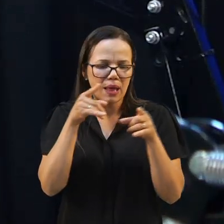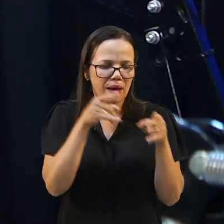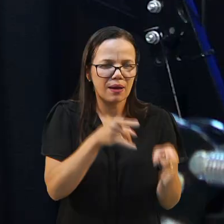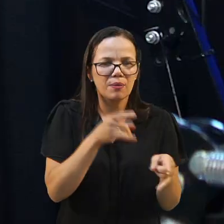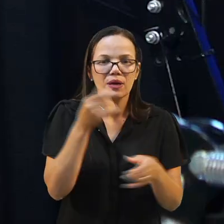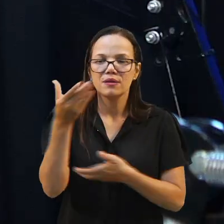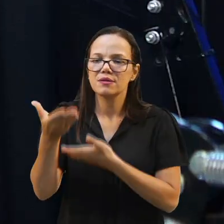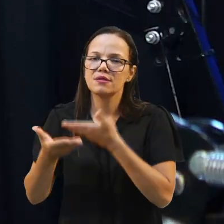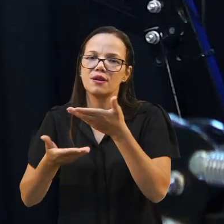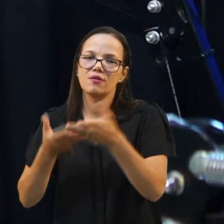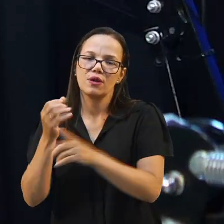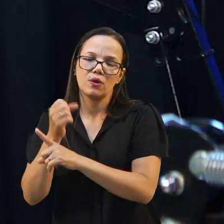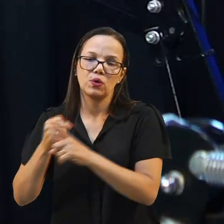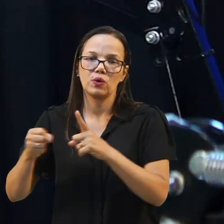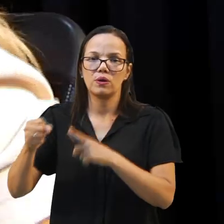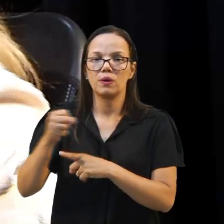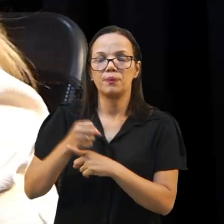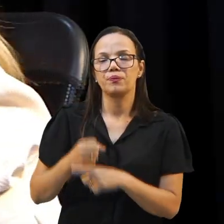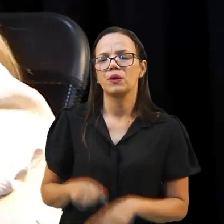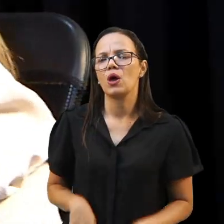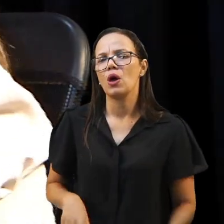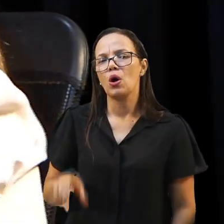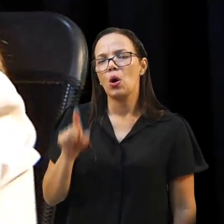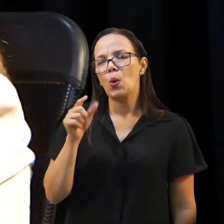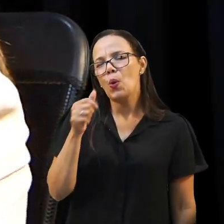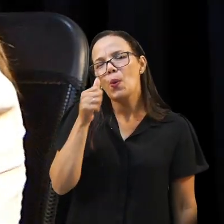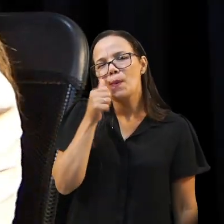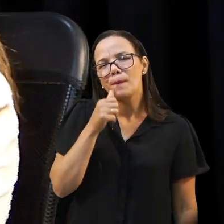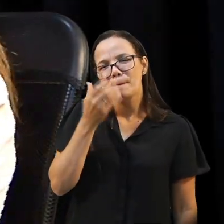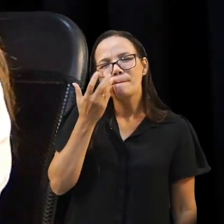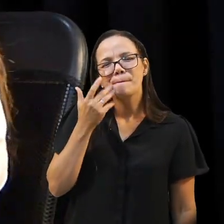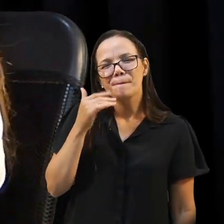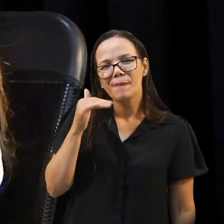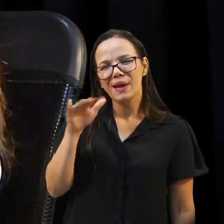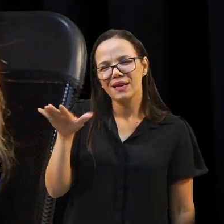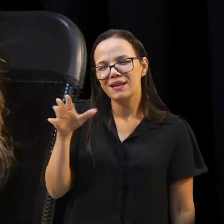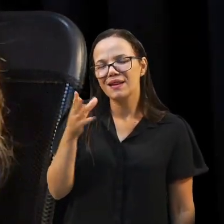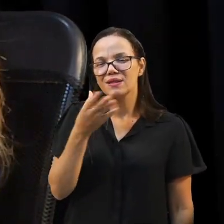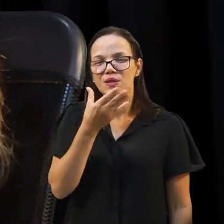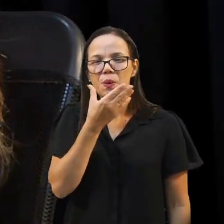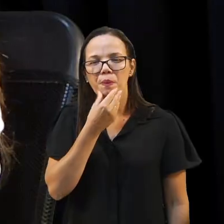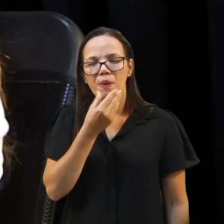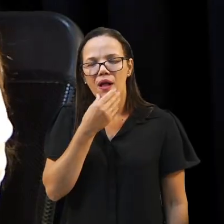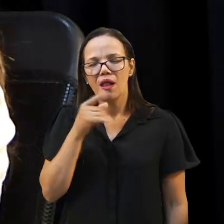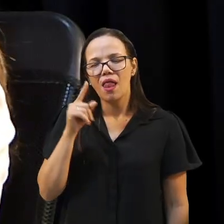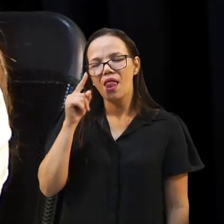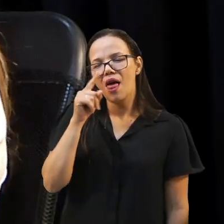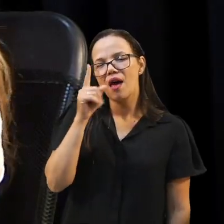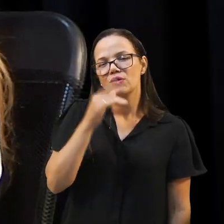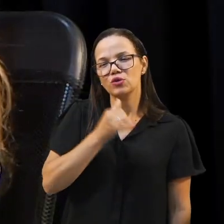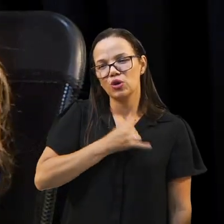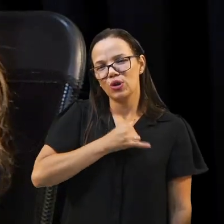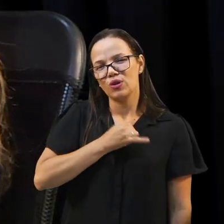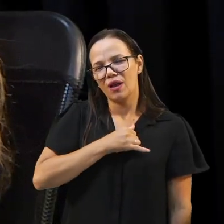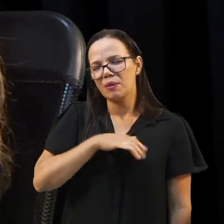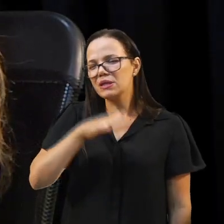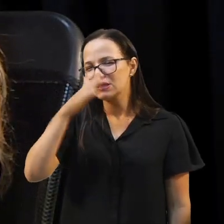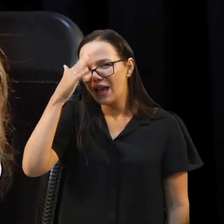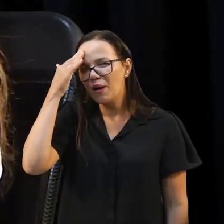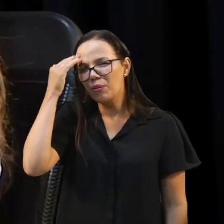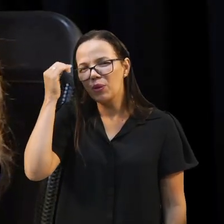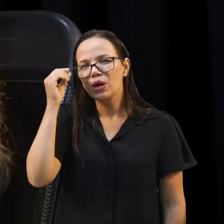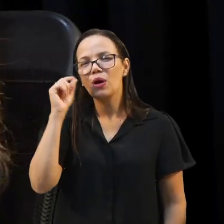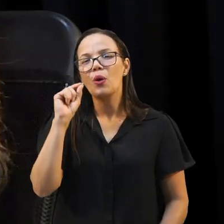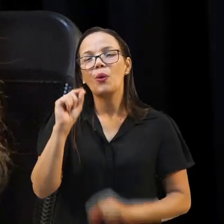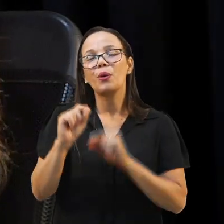a sociedade. Professor, aquele menino tijucano, lá de Tuiutaba, teria ideia do que